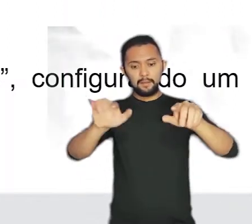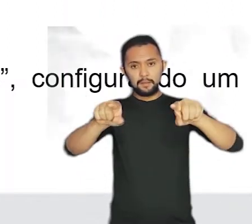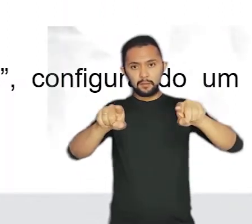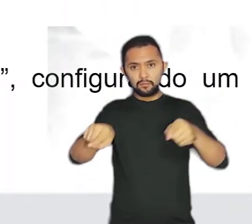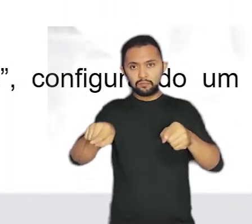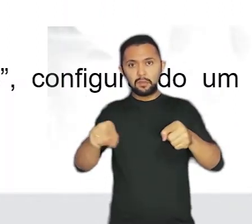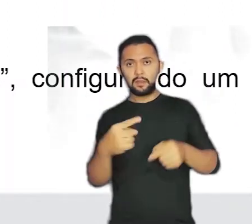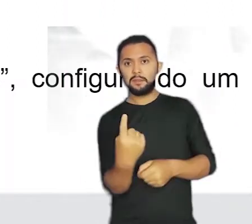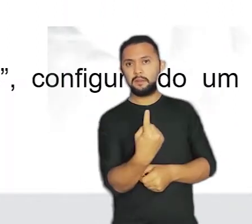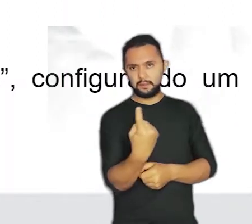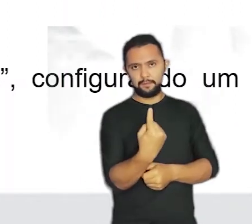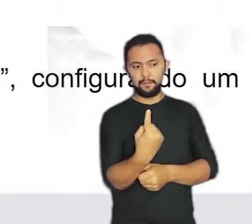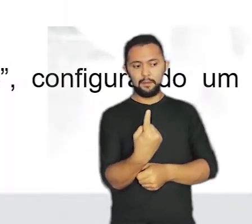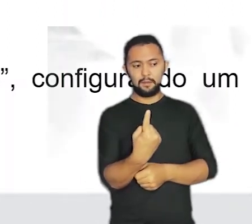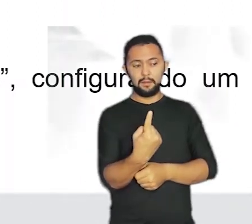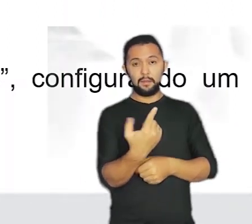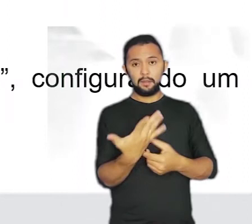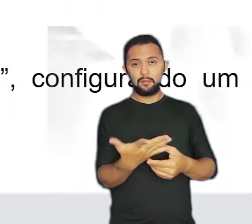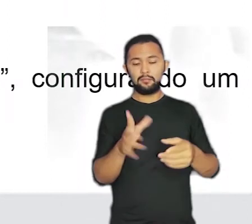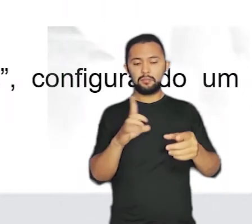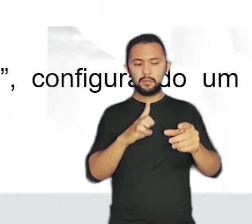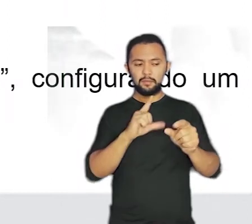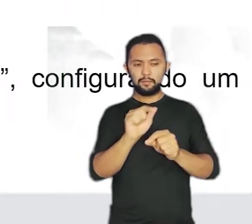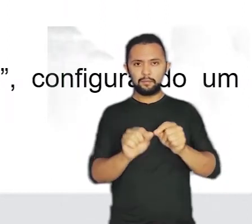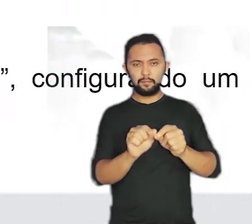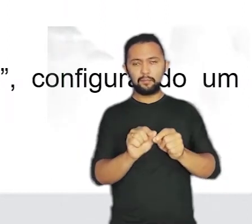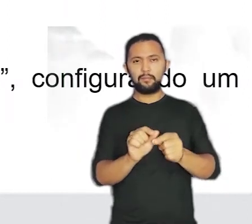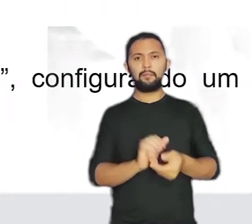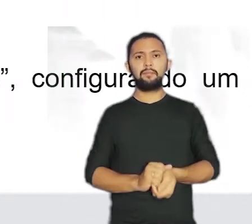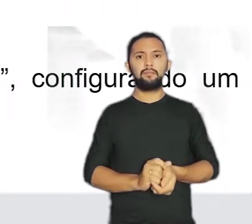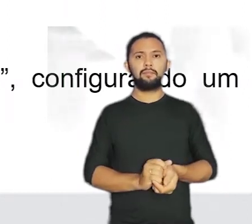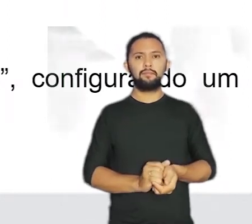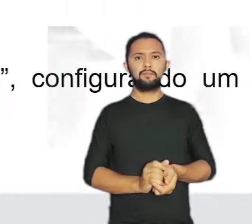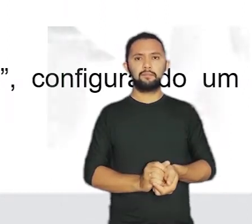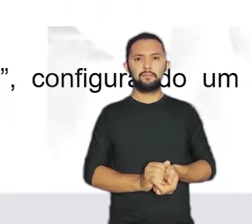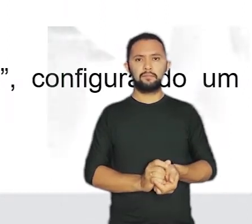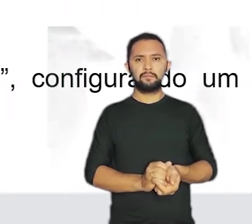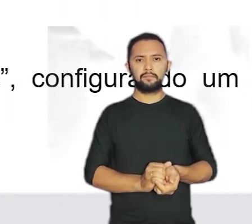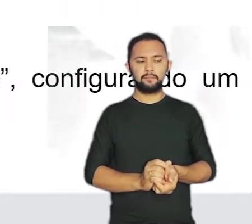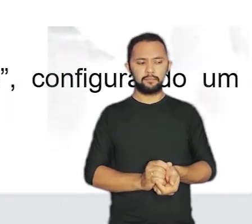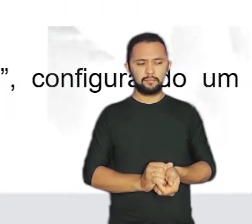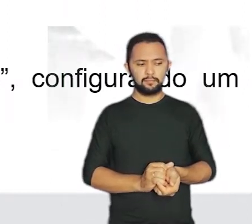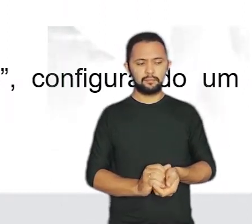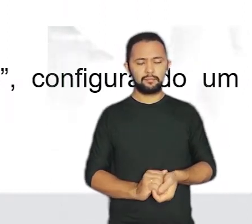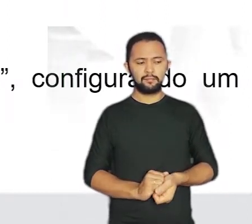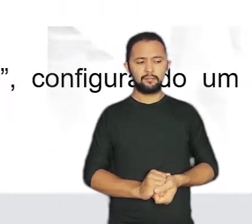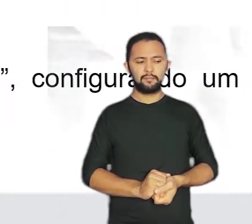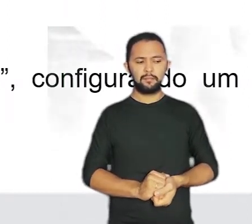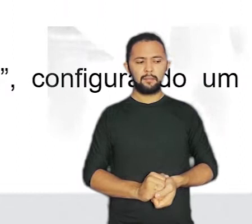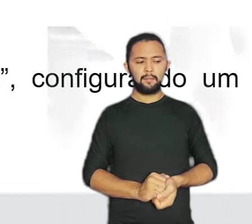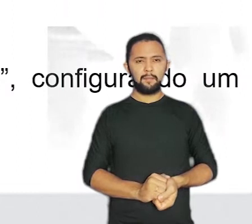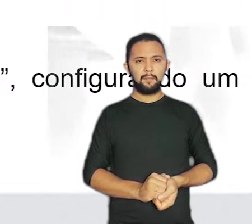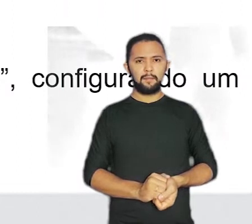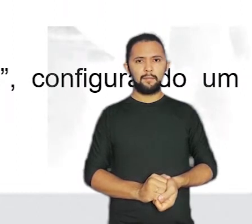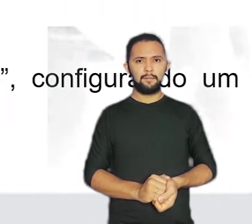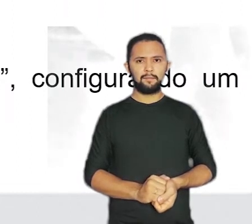interlocutor. O aposto, ele vai ser um termo ligado a outro elemento da oração, que vai servir para explicar, determinar, especificar o